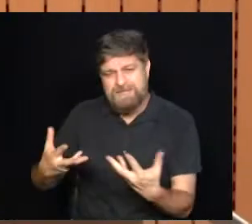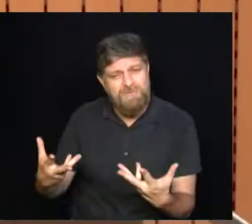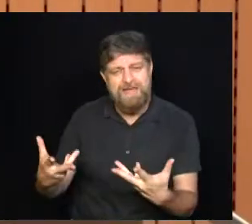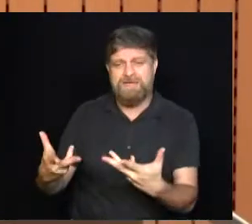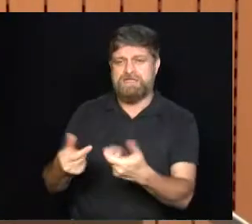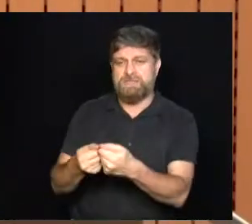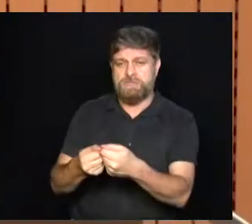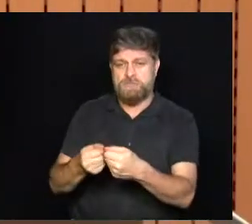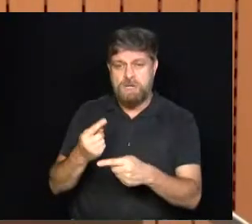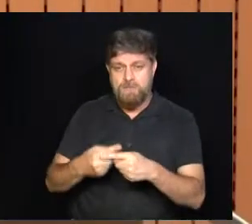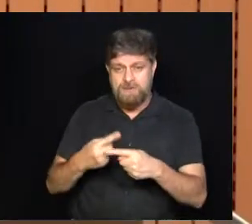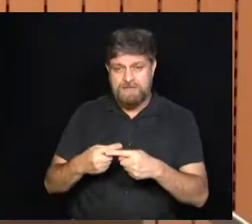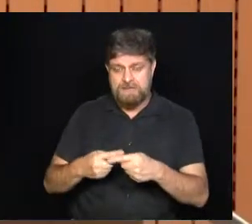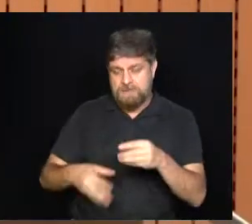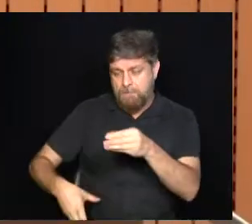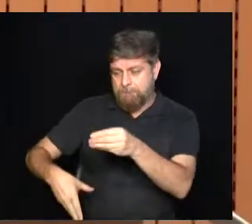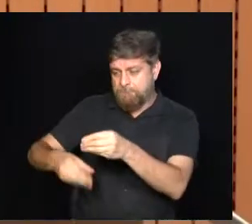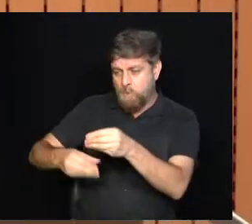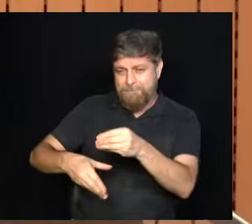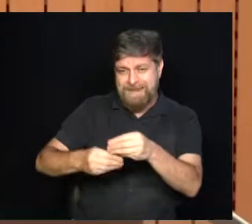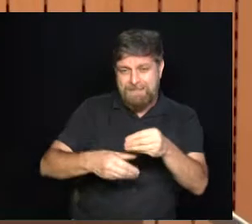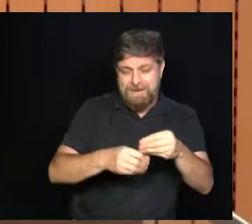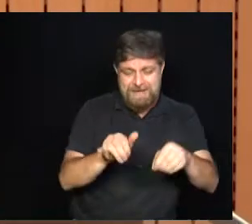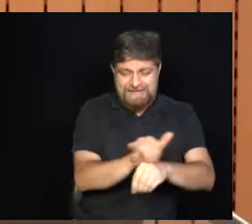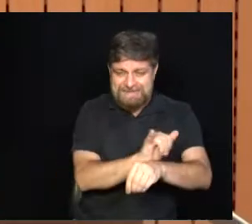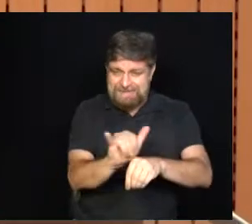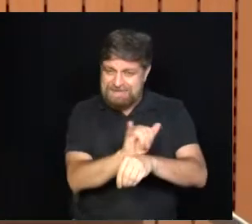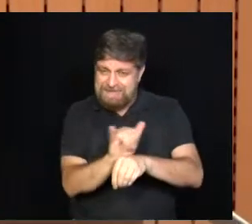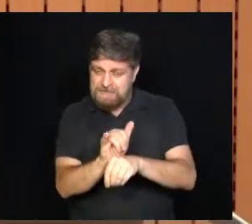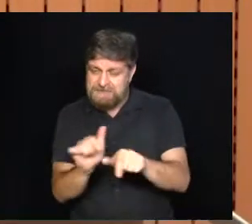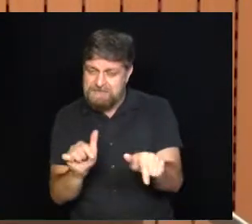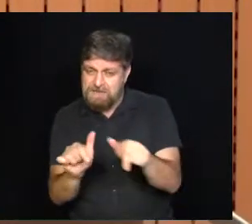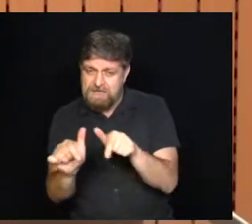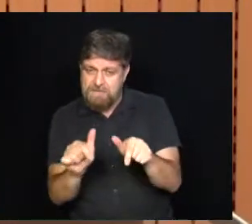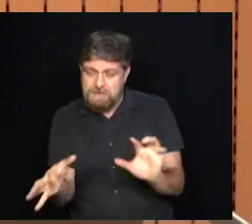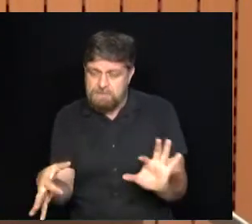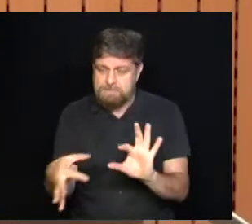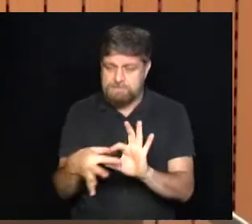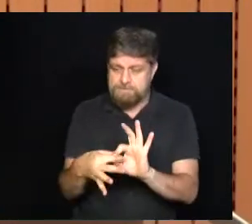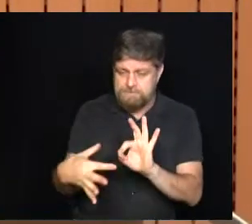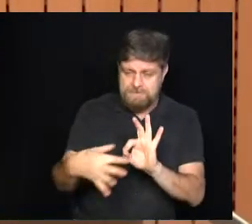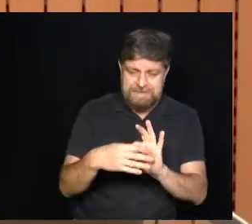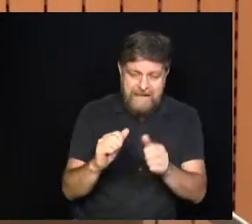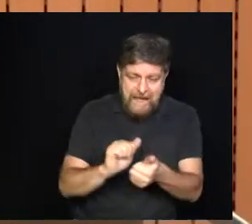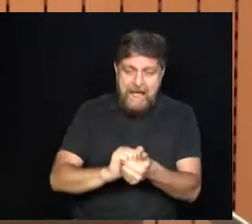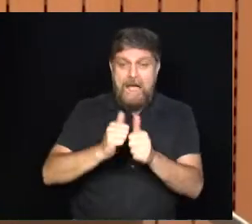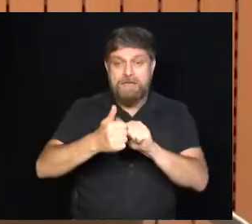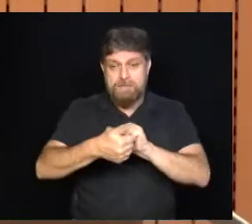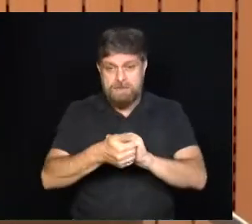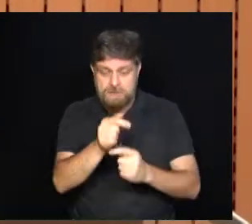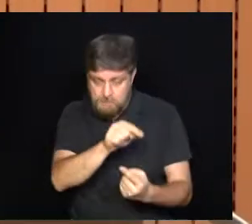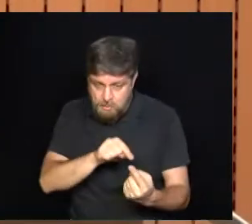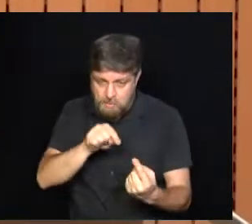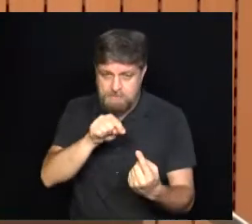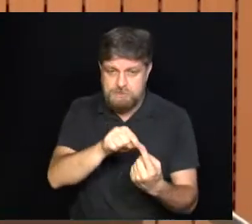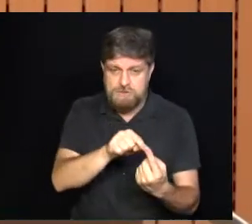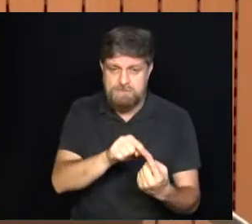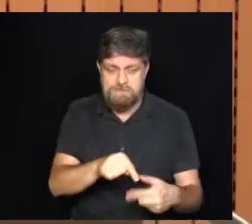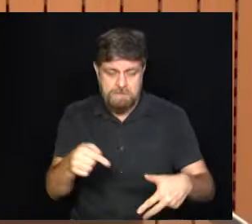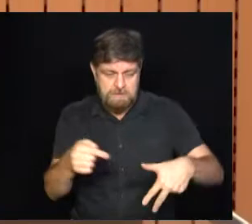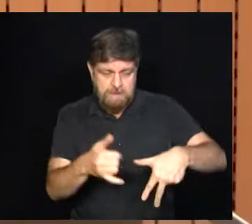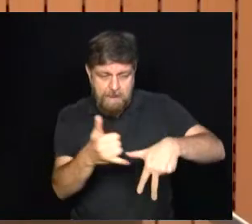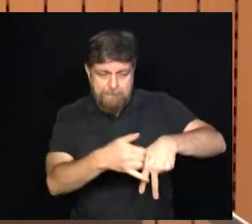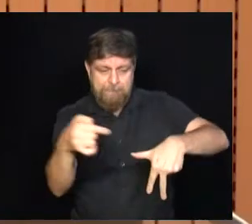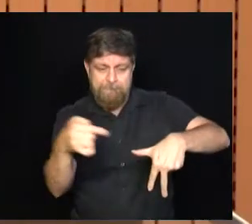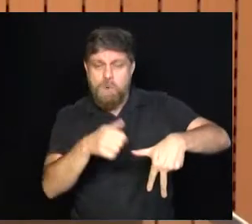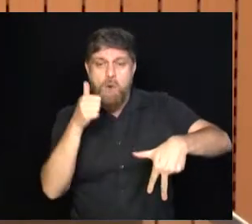são medidas complementares, são trabalhos que são ajustados para atender, no caso aqui